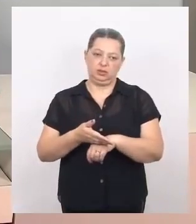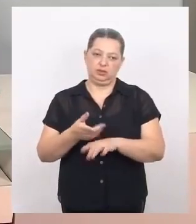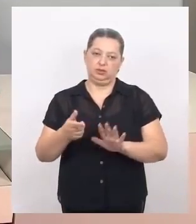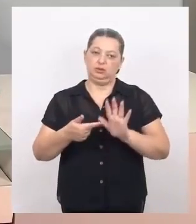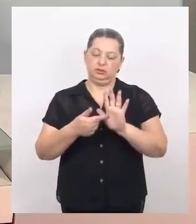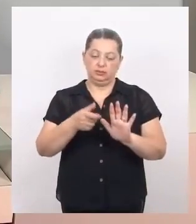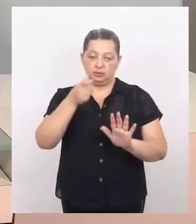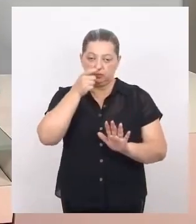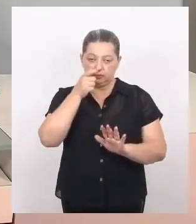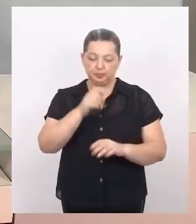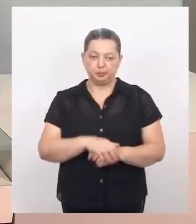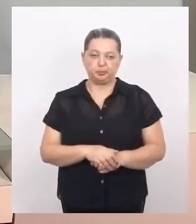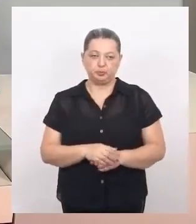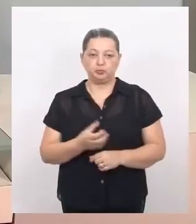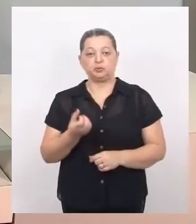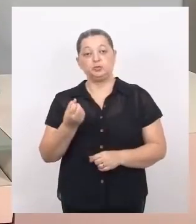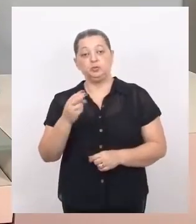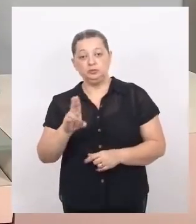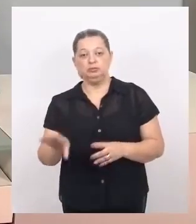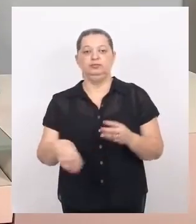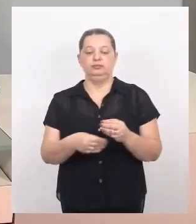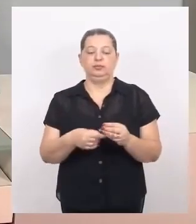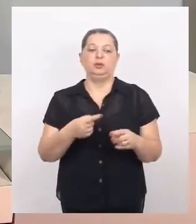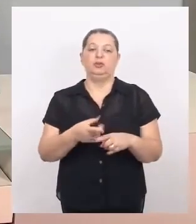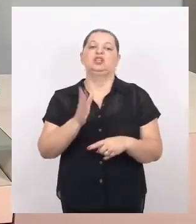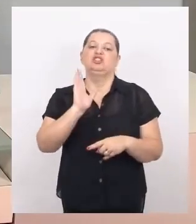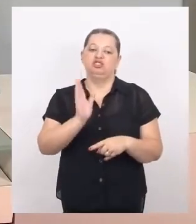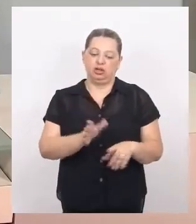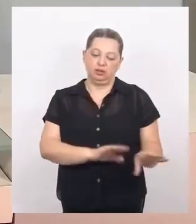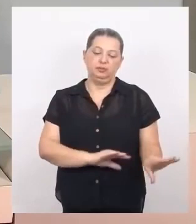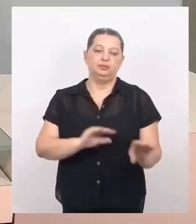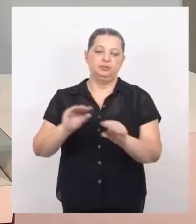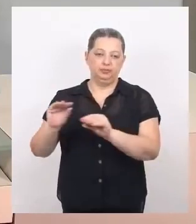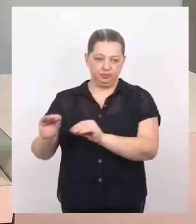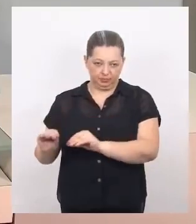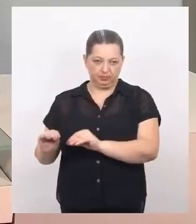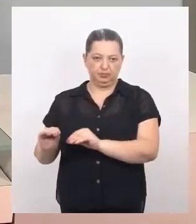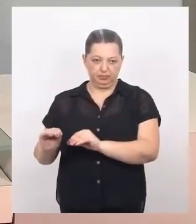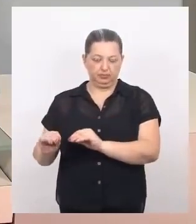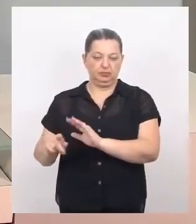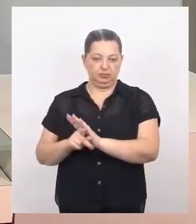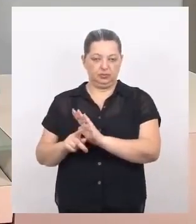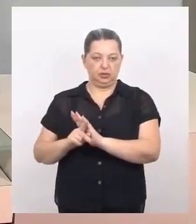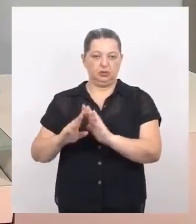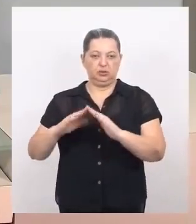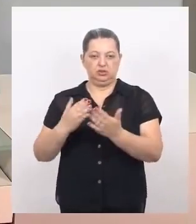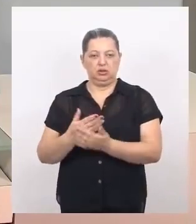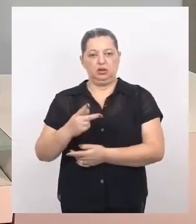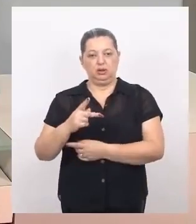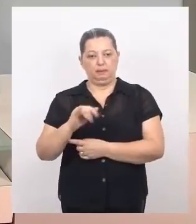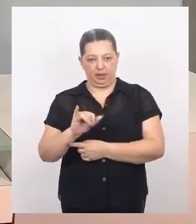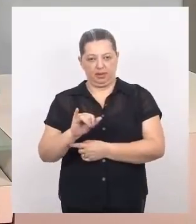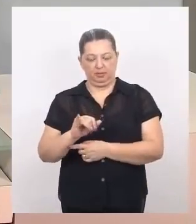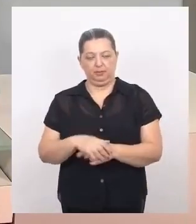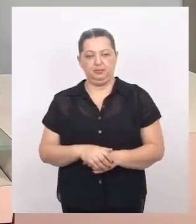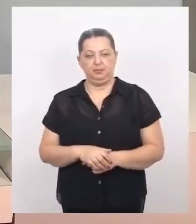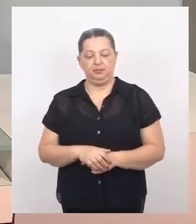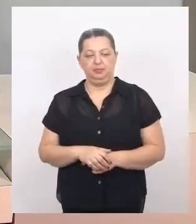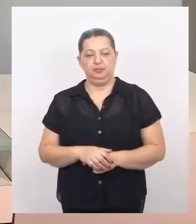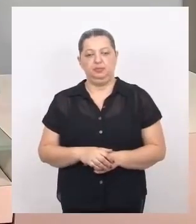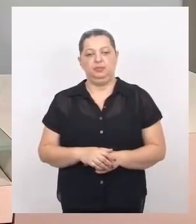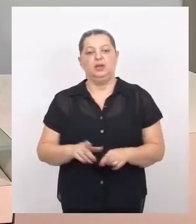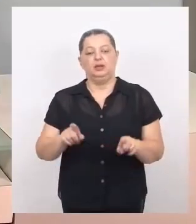manifestação de interesse ou atribuição, porque ele já está alocado agora no MAPEI, tá? Isso para aqueles que têm